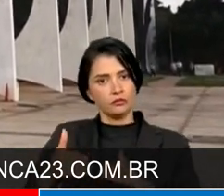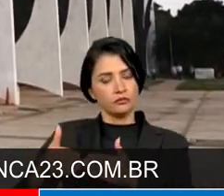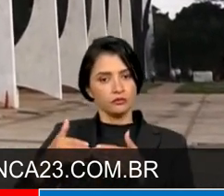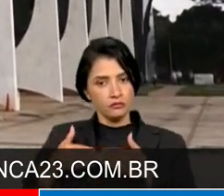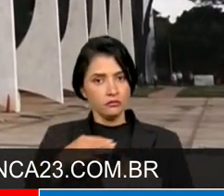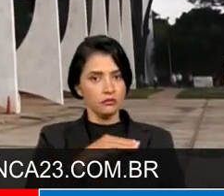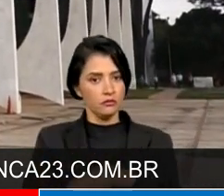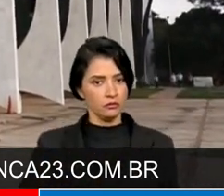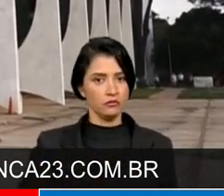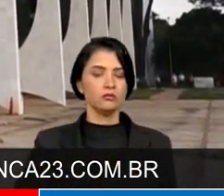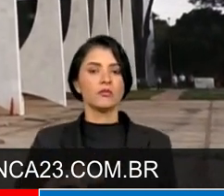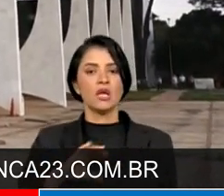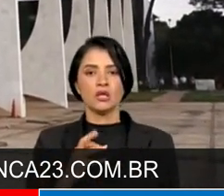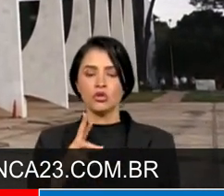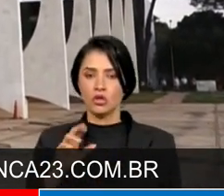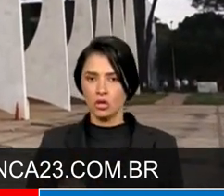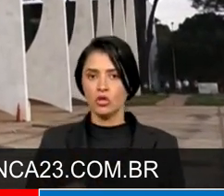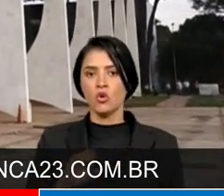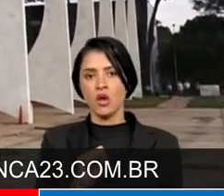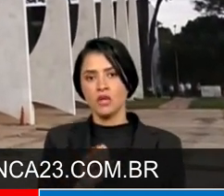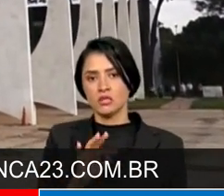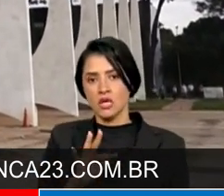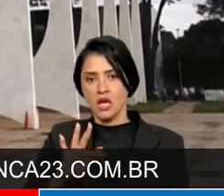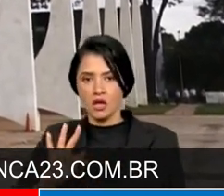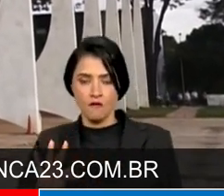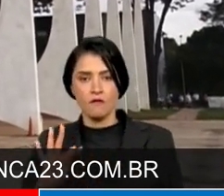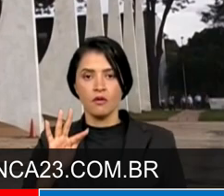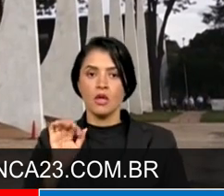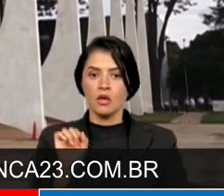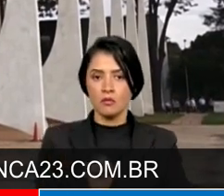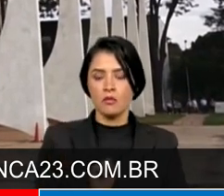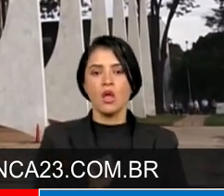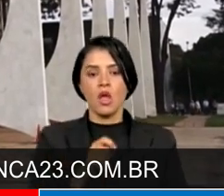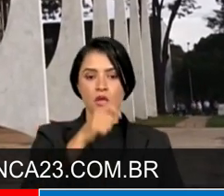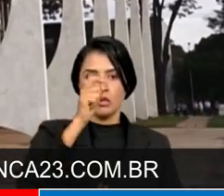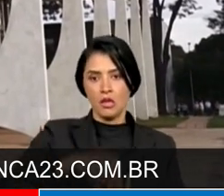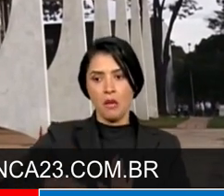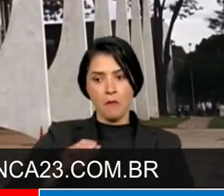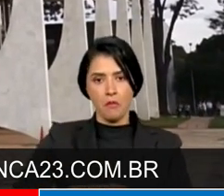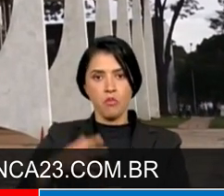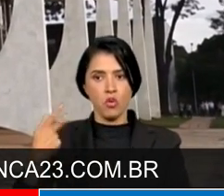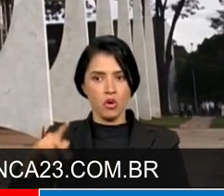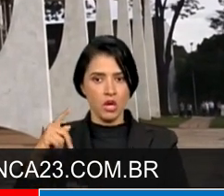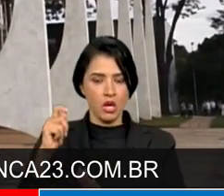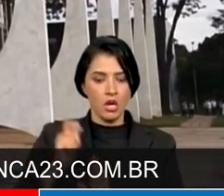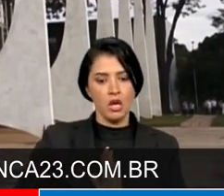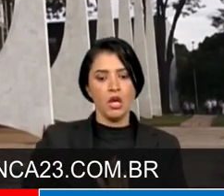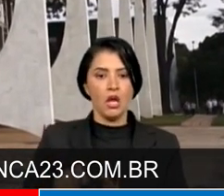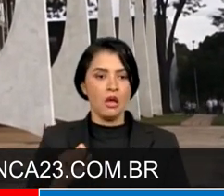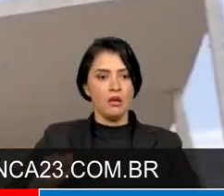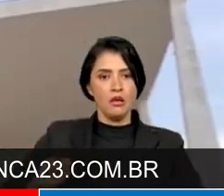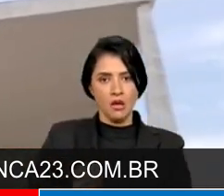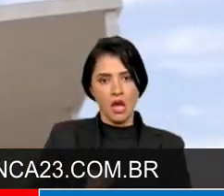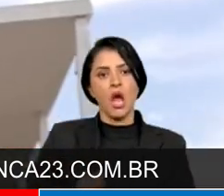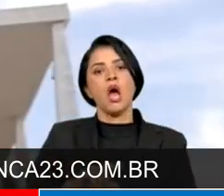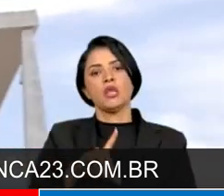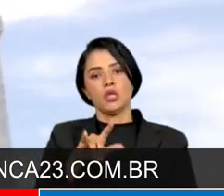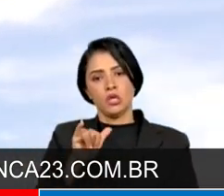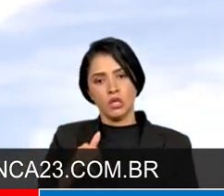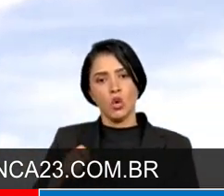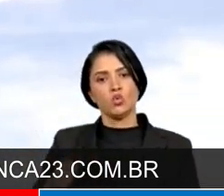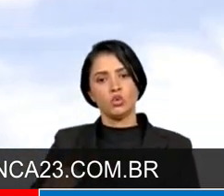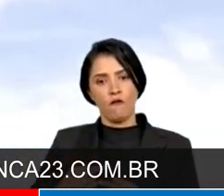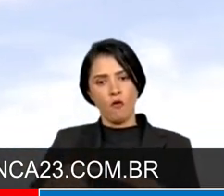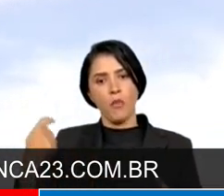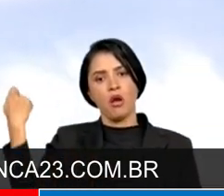Cristiano zanim do Supremo Tribunal Federal suspendeu a decisão assinada por ele mesmo que derrubava a desoneração da folha de